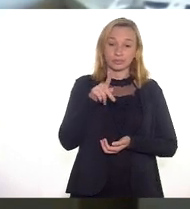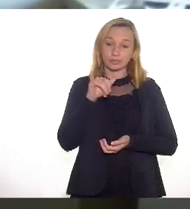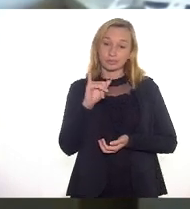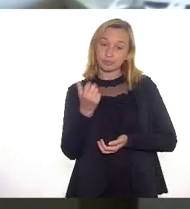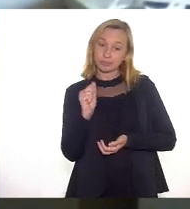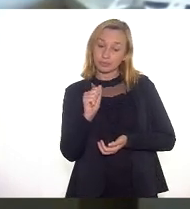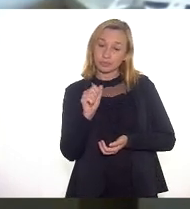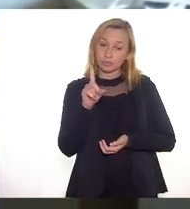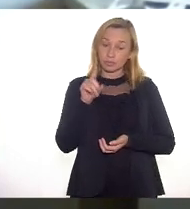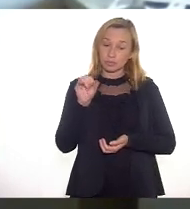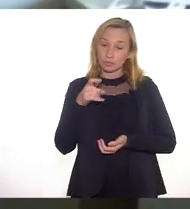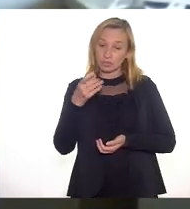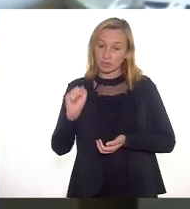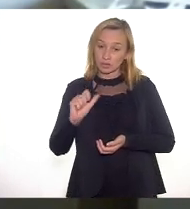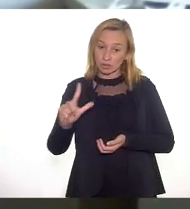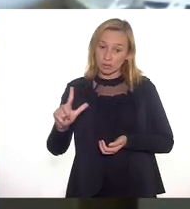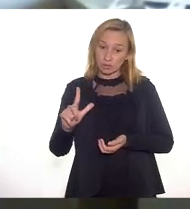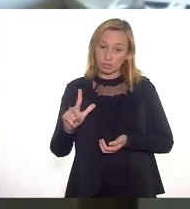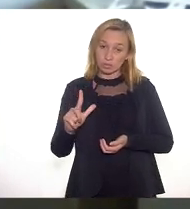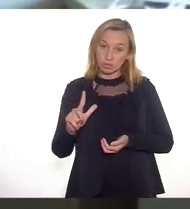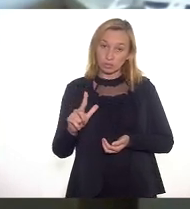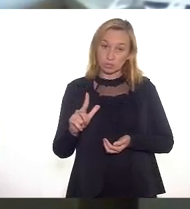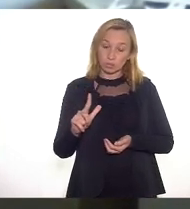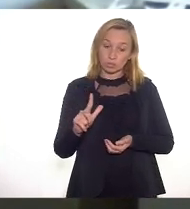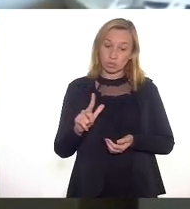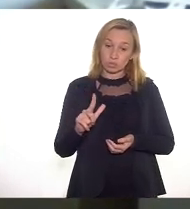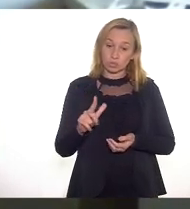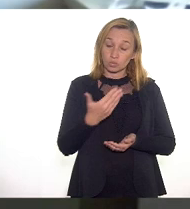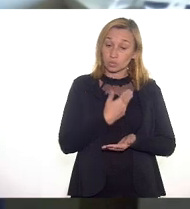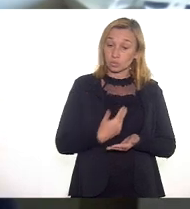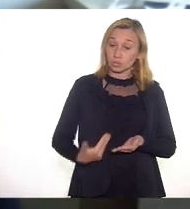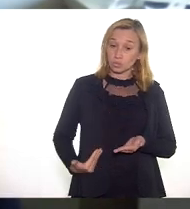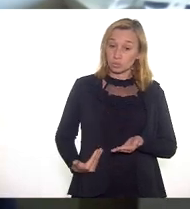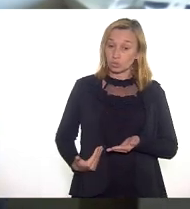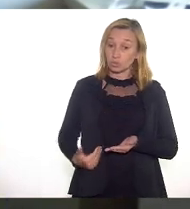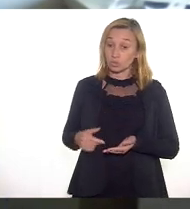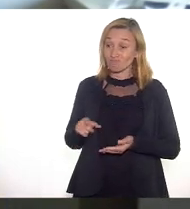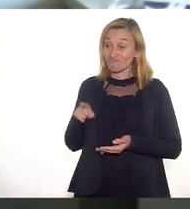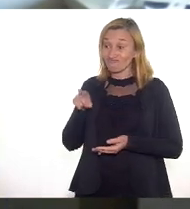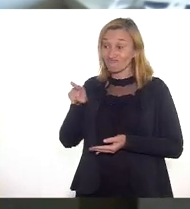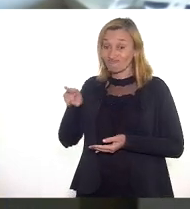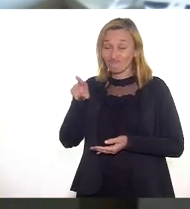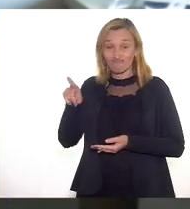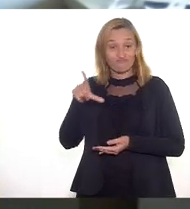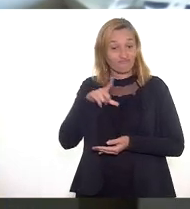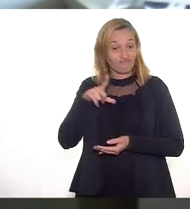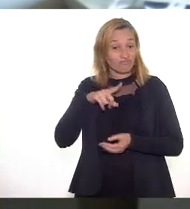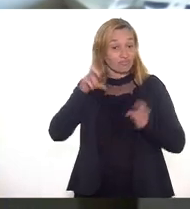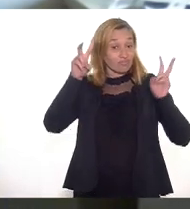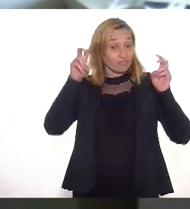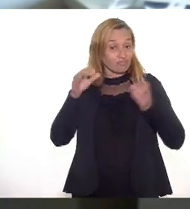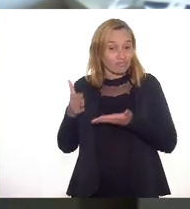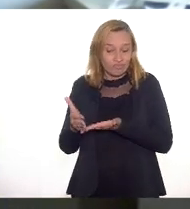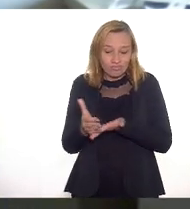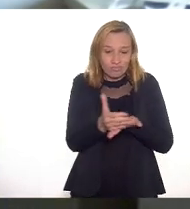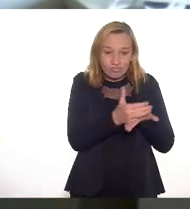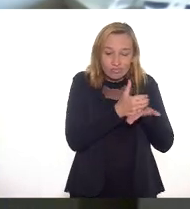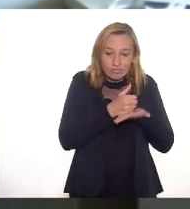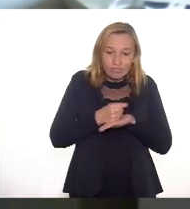da governabilidade, porque lá reside a questão da arrecadação